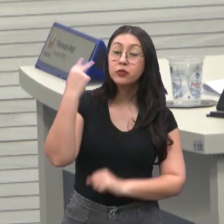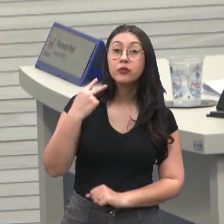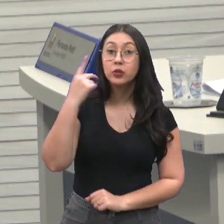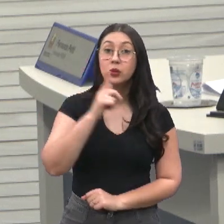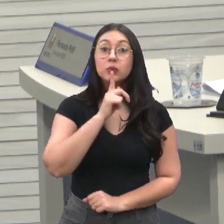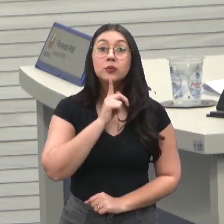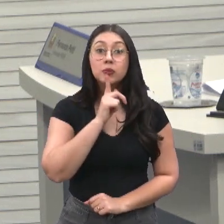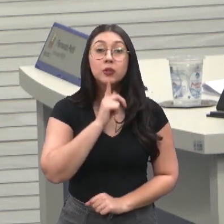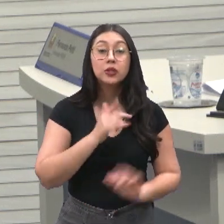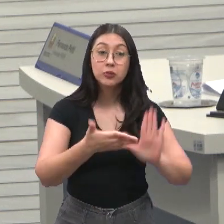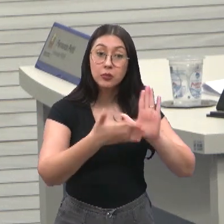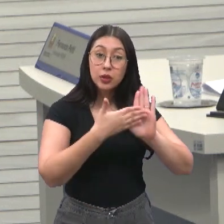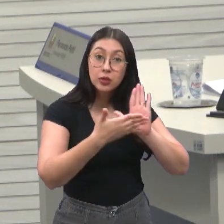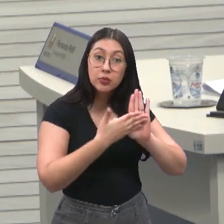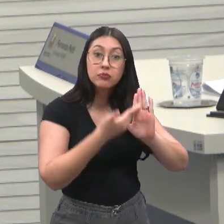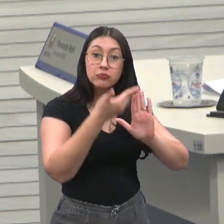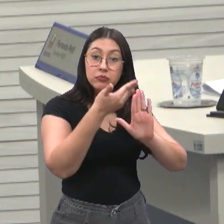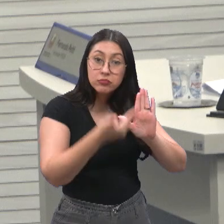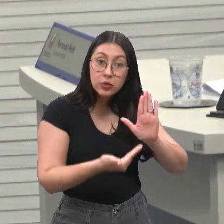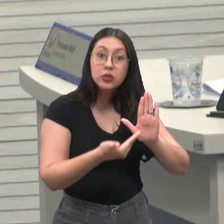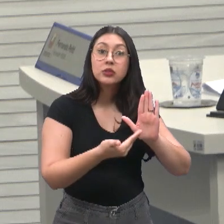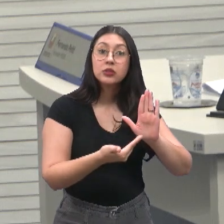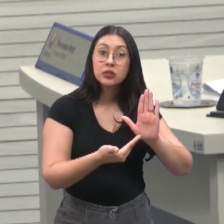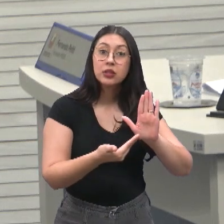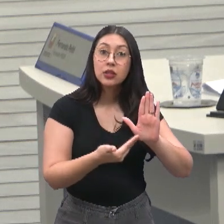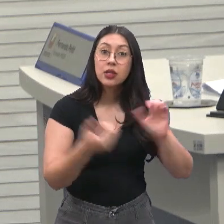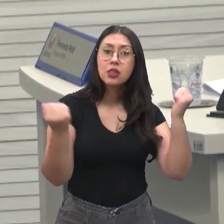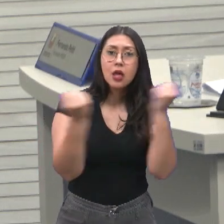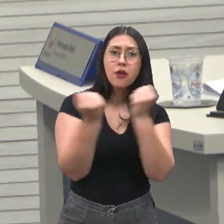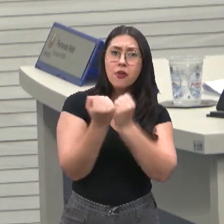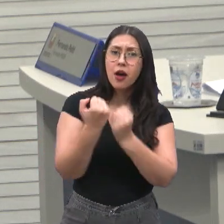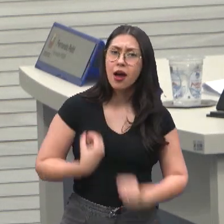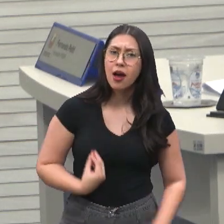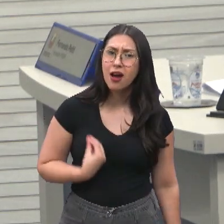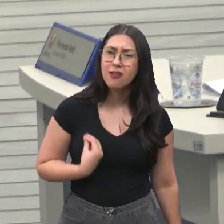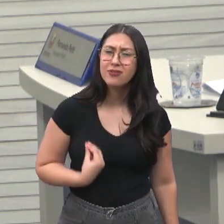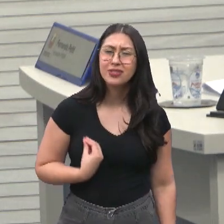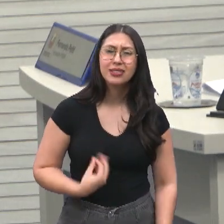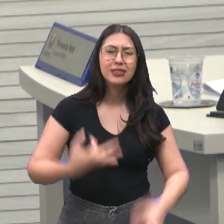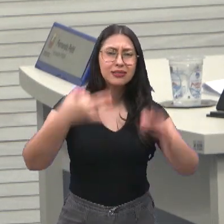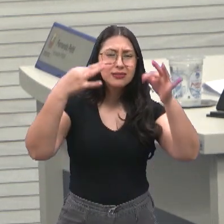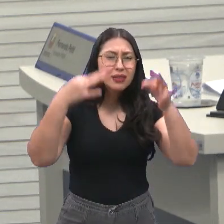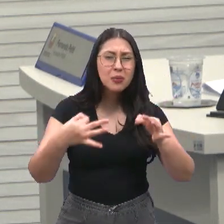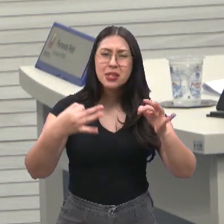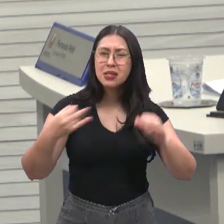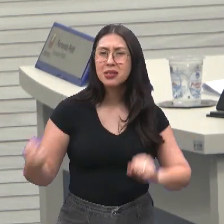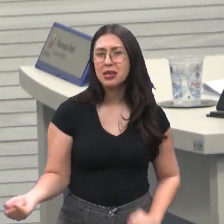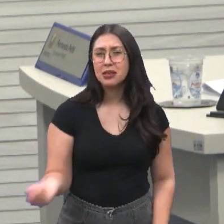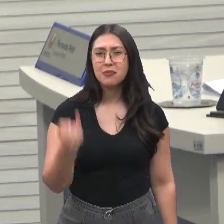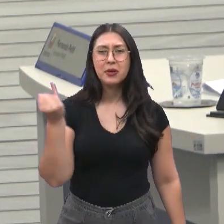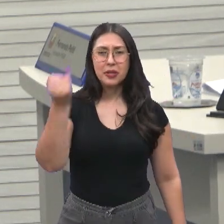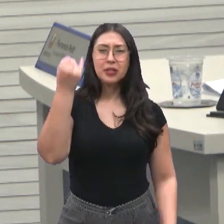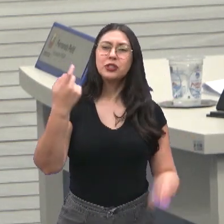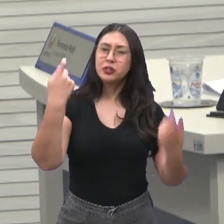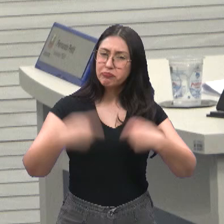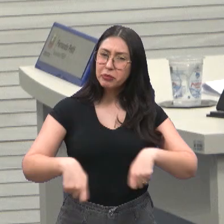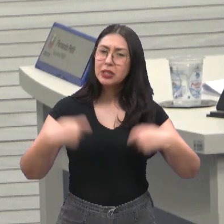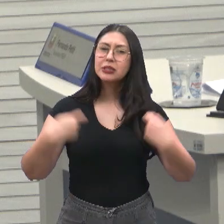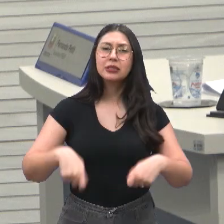pela proposta, pela propositura. Defender a vida, com certeza, é a máxima que nós temos que estar fazendo aqui nessa